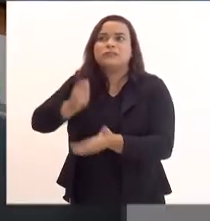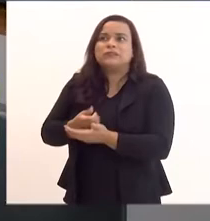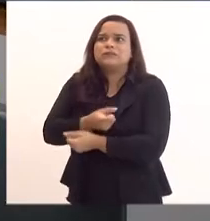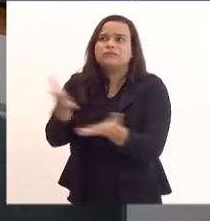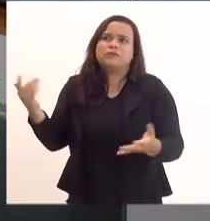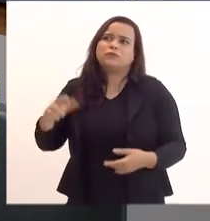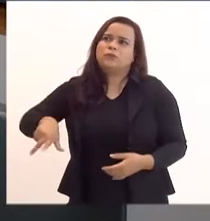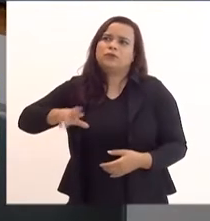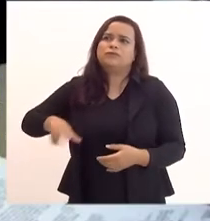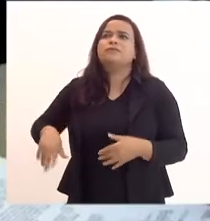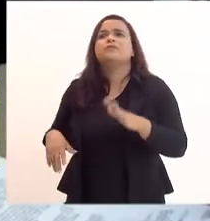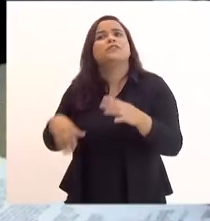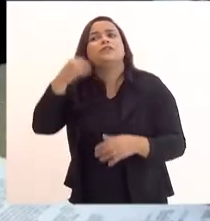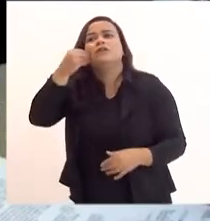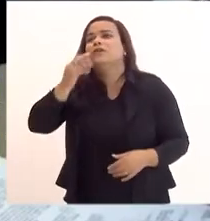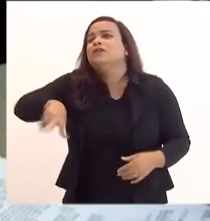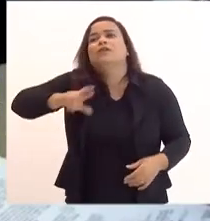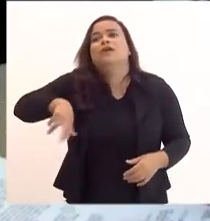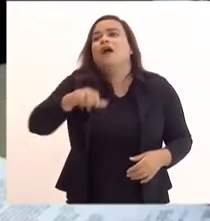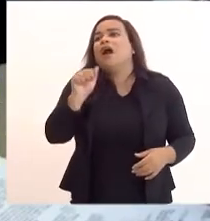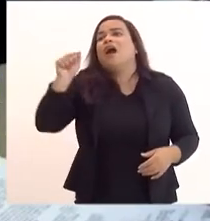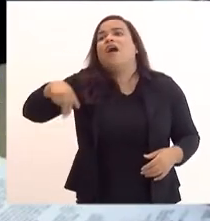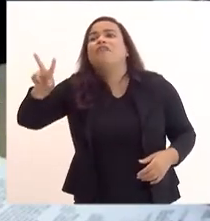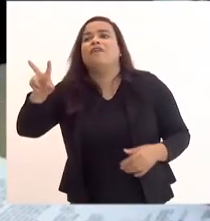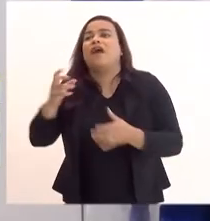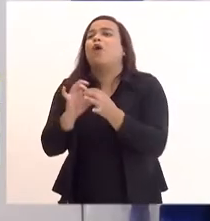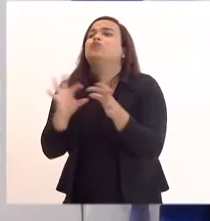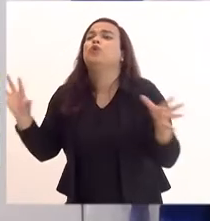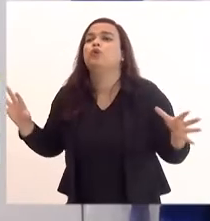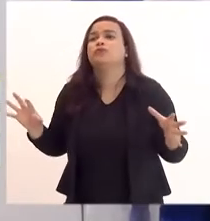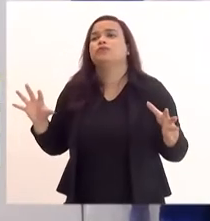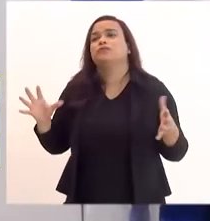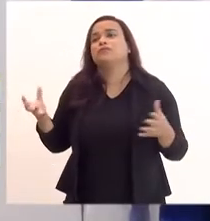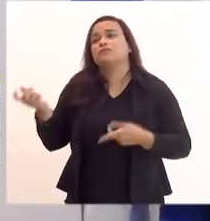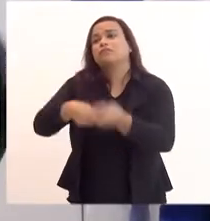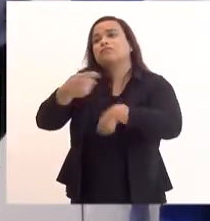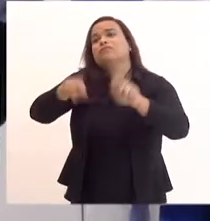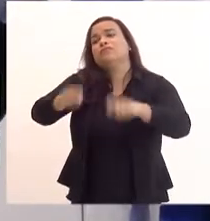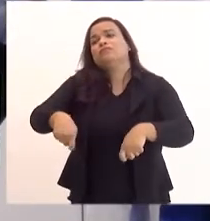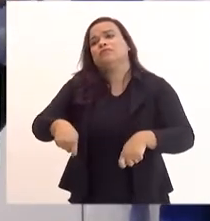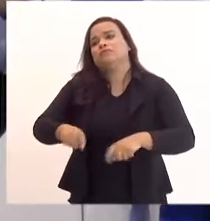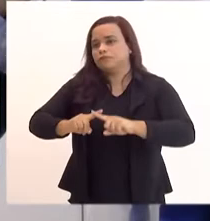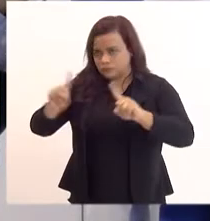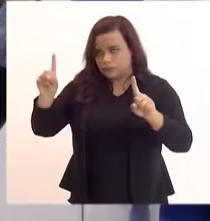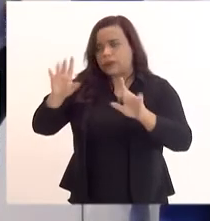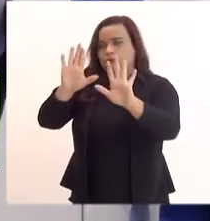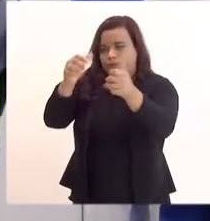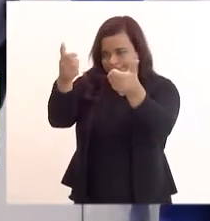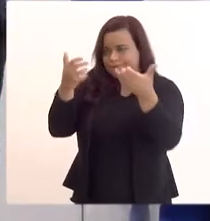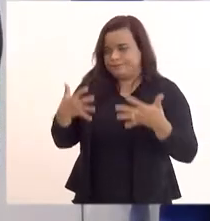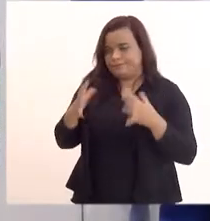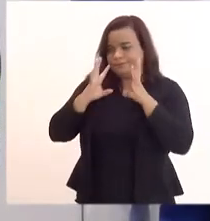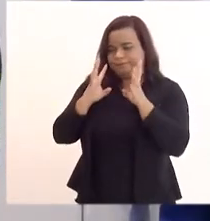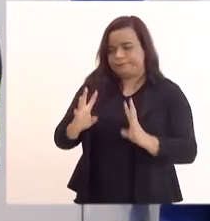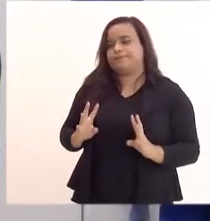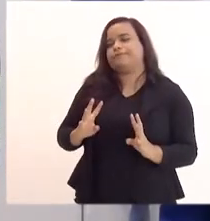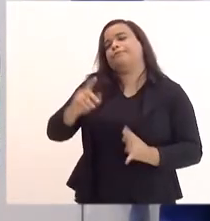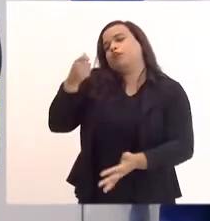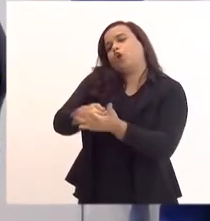experimental, Márcio. A Anvisa autorizou para comercialização. Sim, que eu obrigo o Estado do Rio de Janeiro a